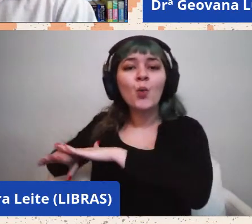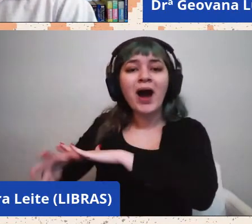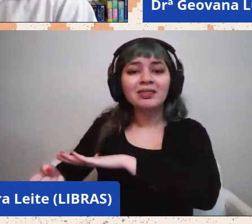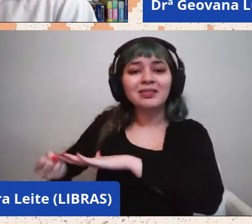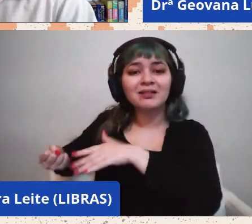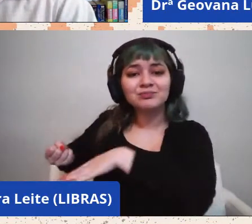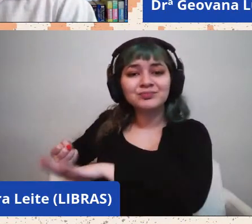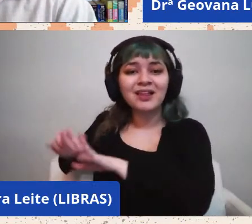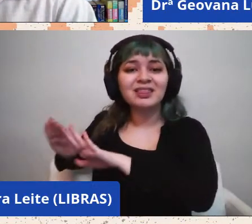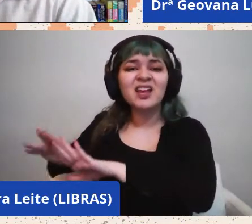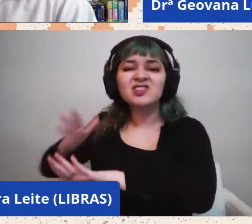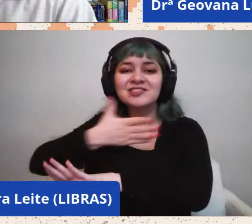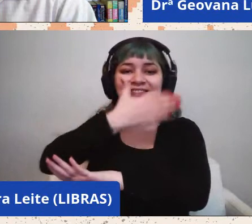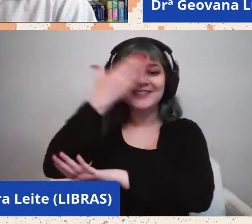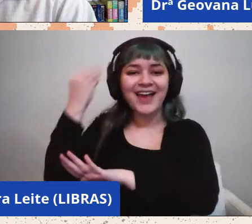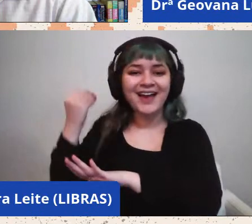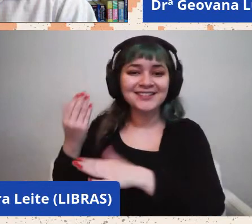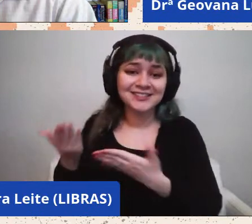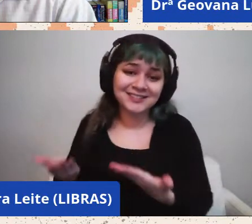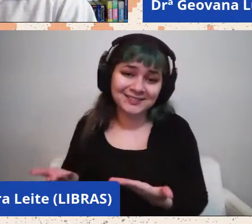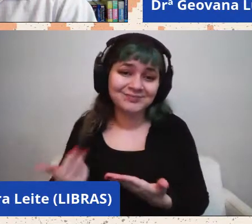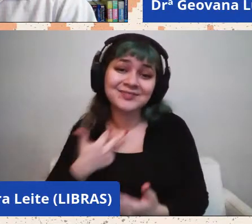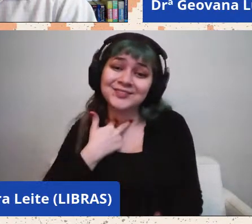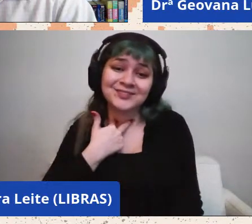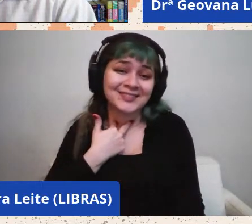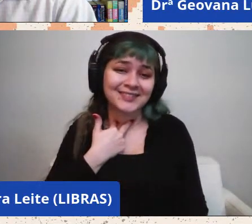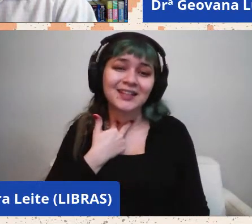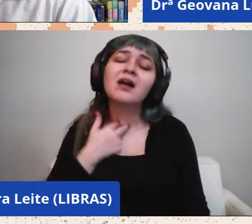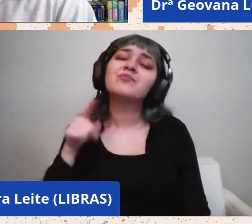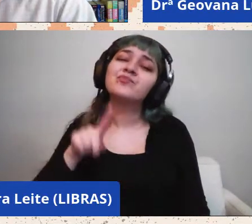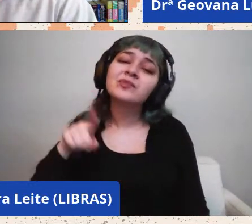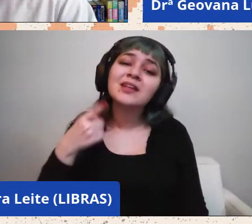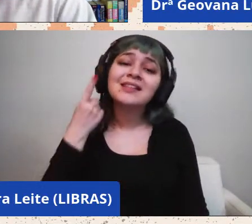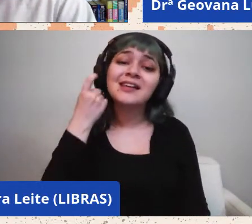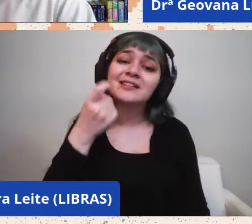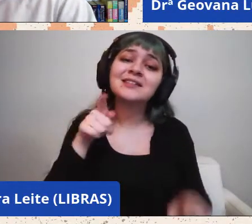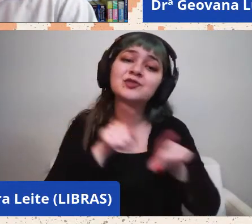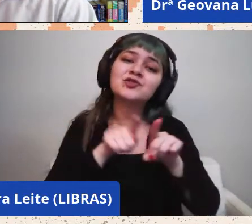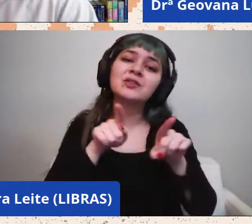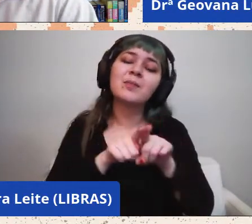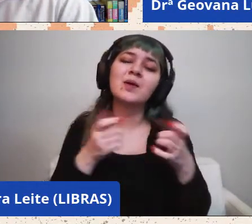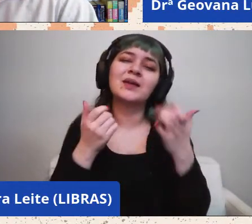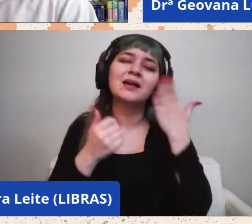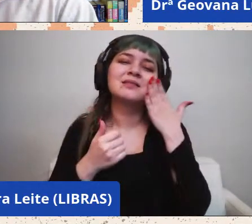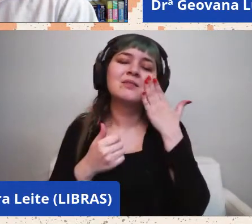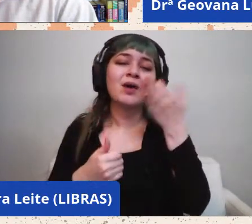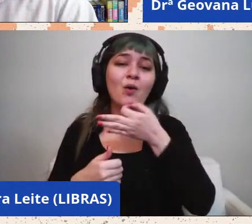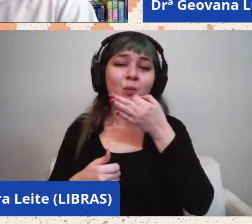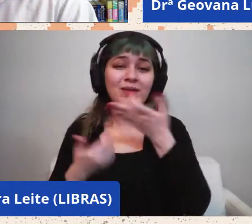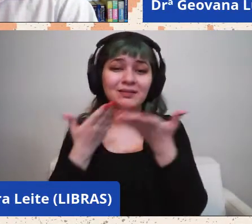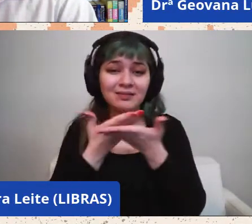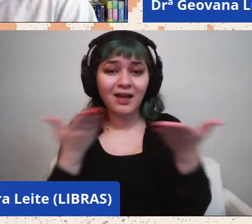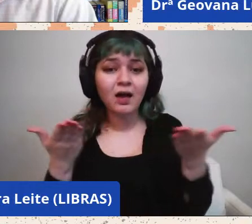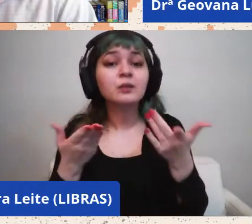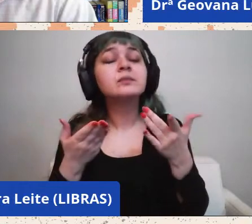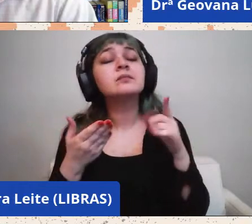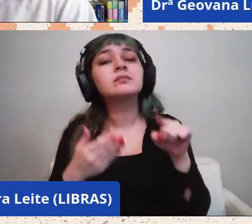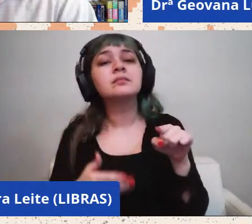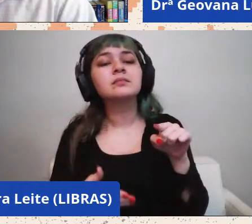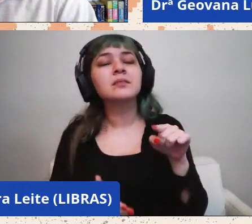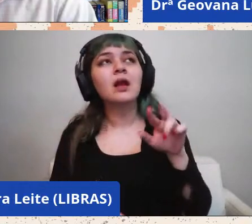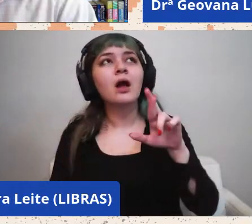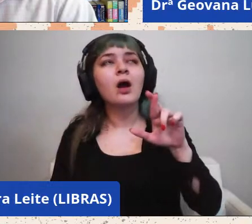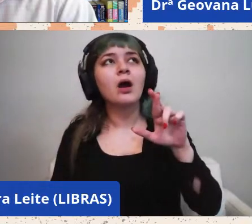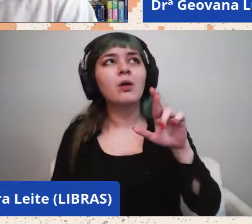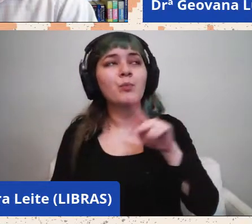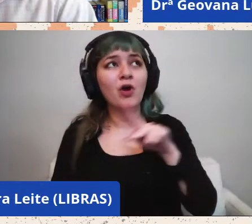gaveta e esquece disso, né? Então, acho que seria bem interessante ouvir, inclusive, ela fala